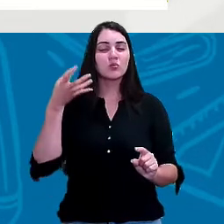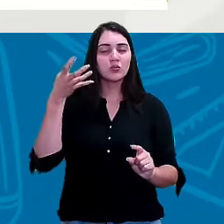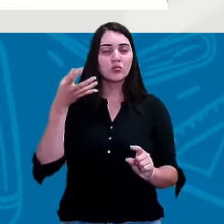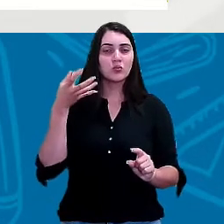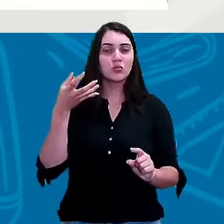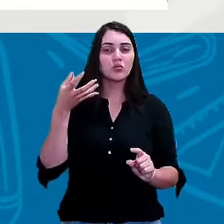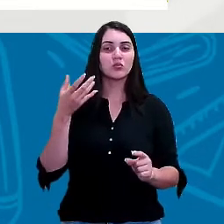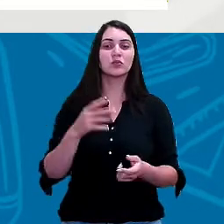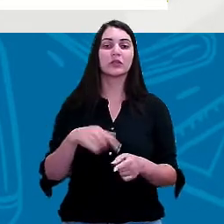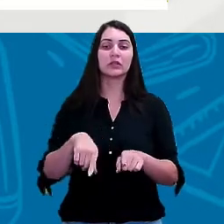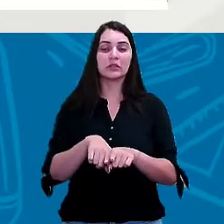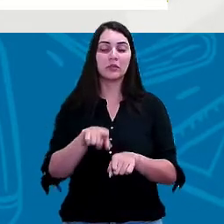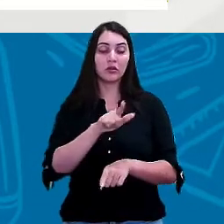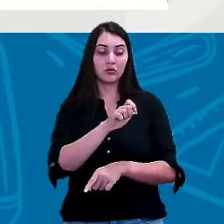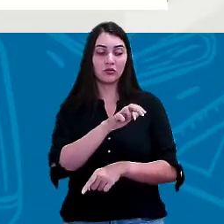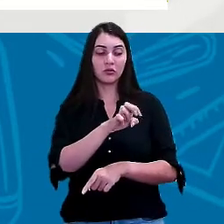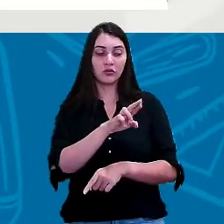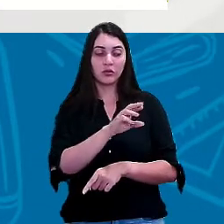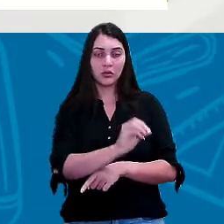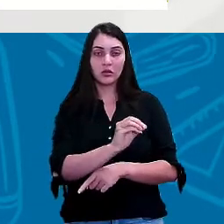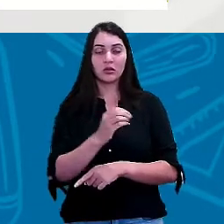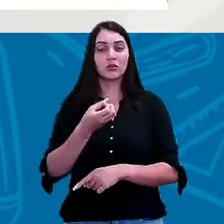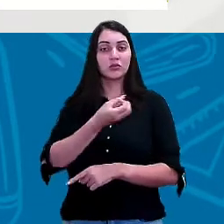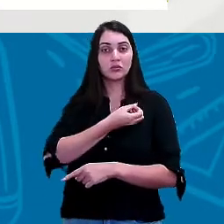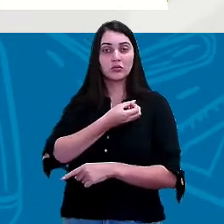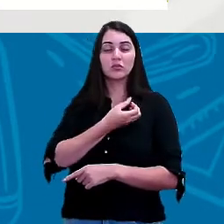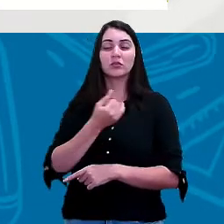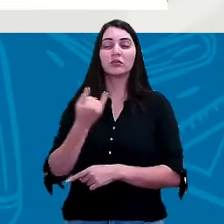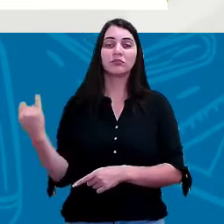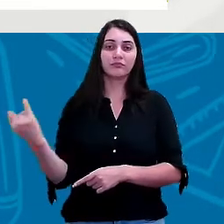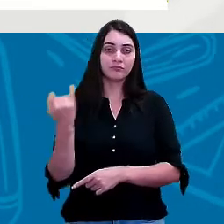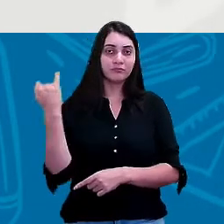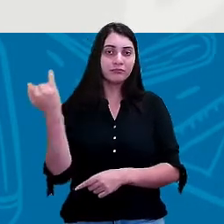a questão do gênero e a questão do número é muito importante.